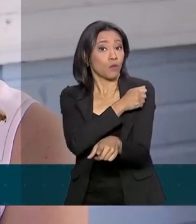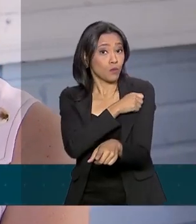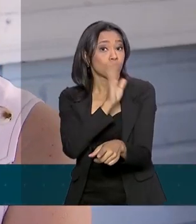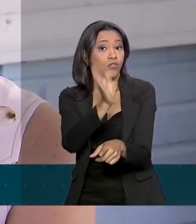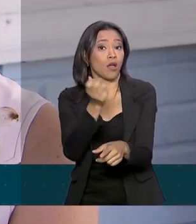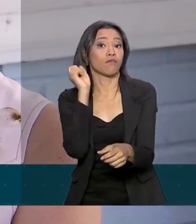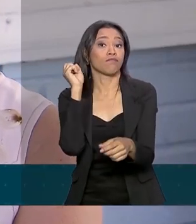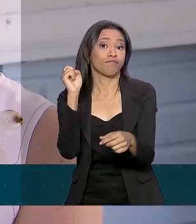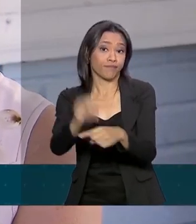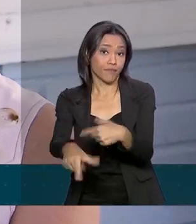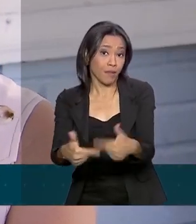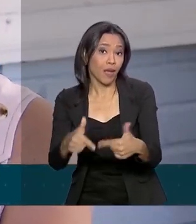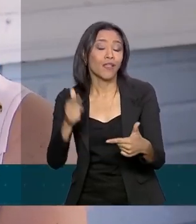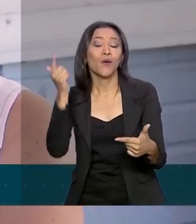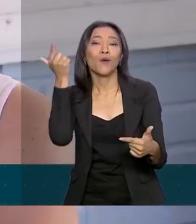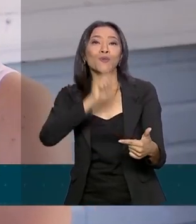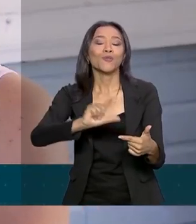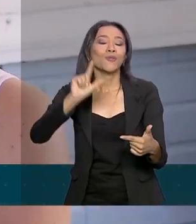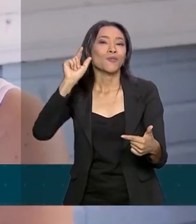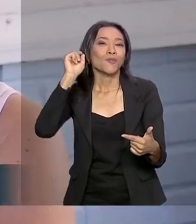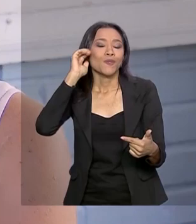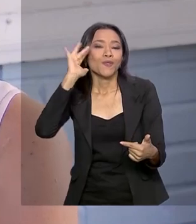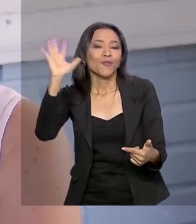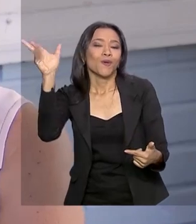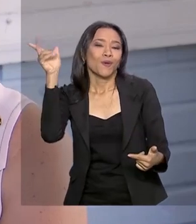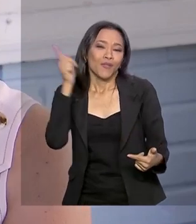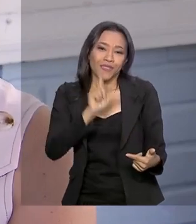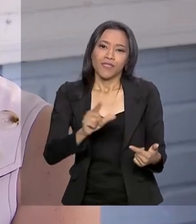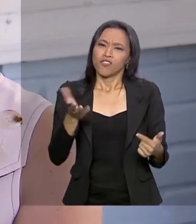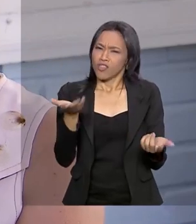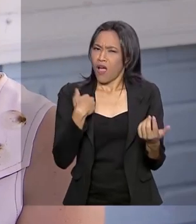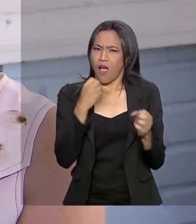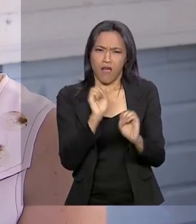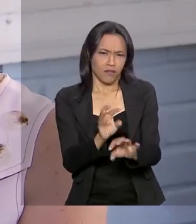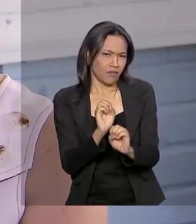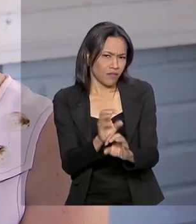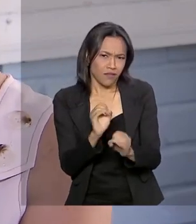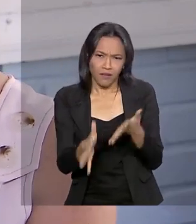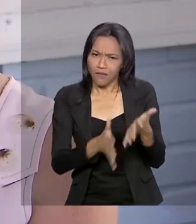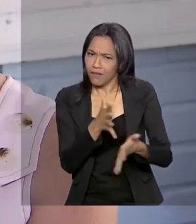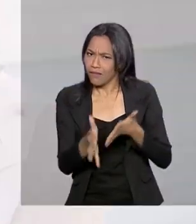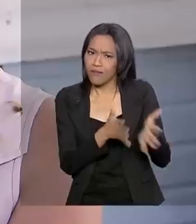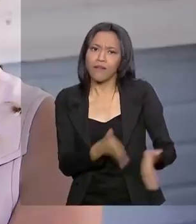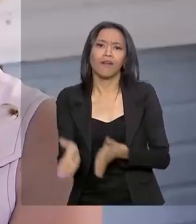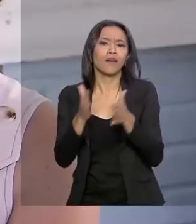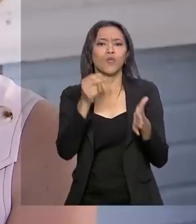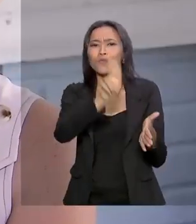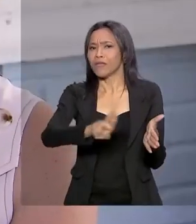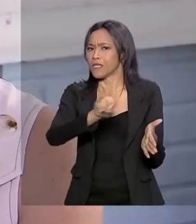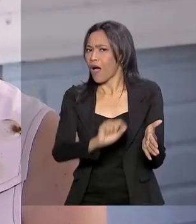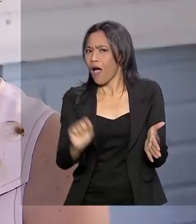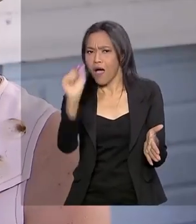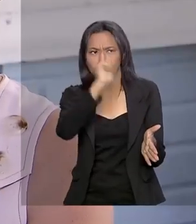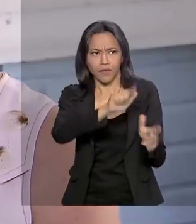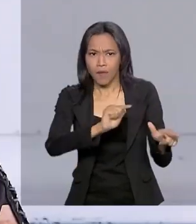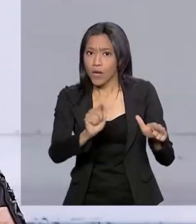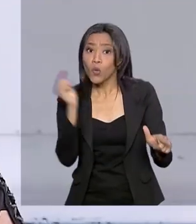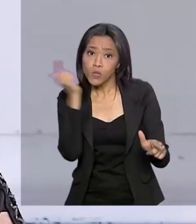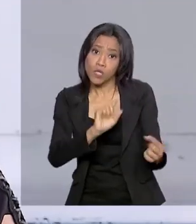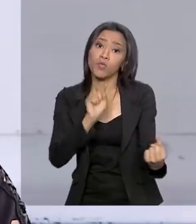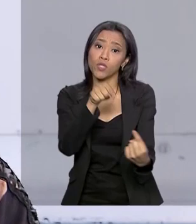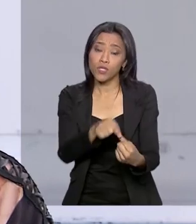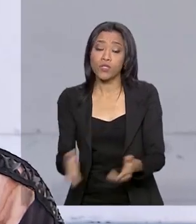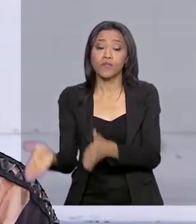conquistaram seus sonhos é estão dando aulas já estão lá alguns em universidades federais alcançaram seus objetivos